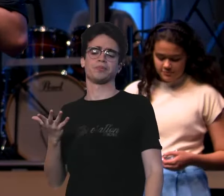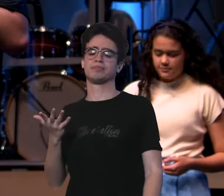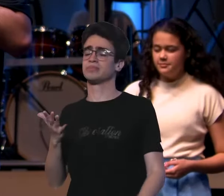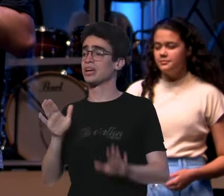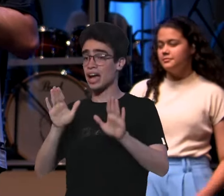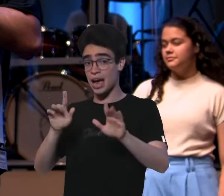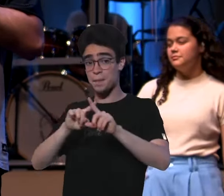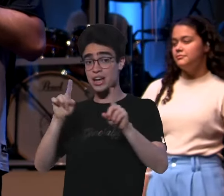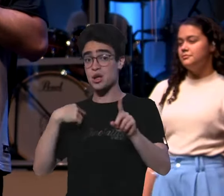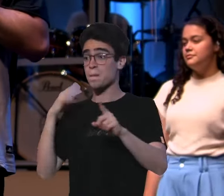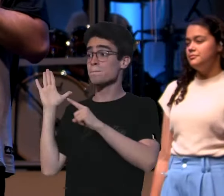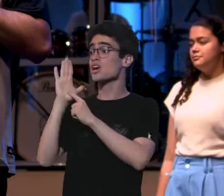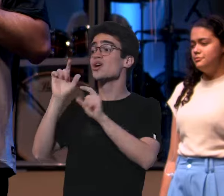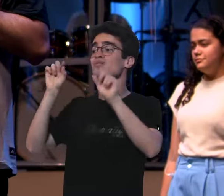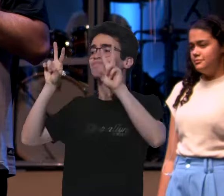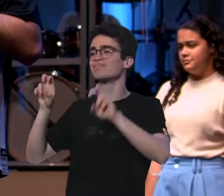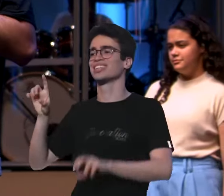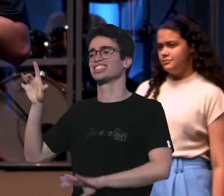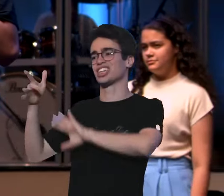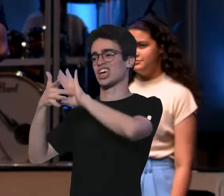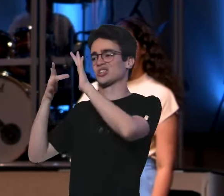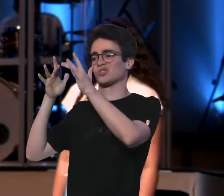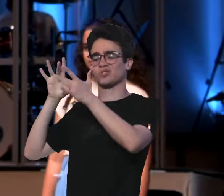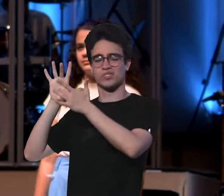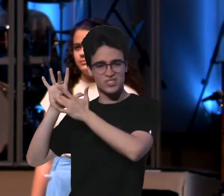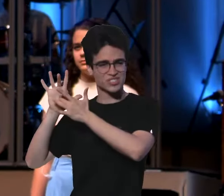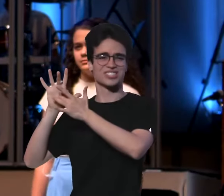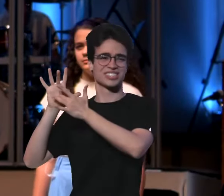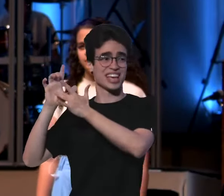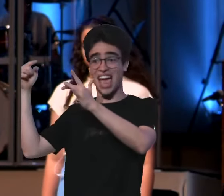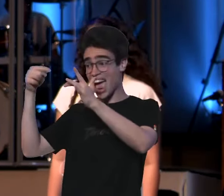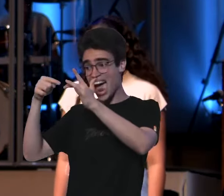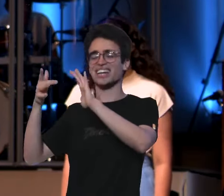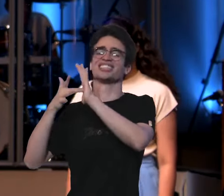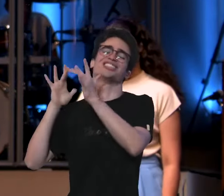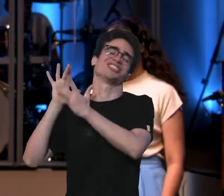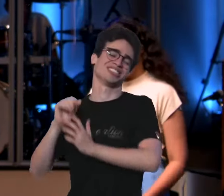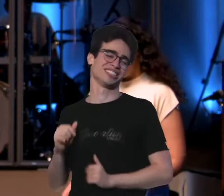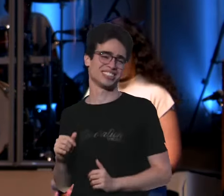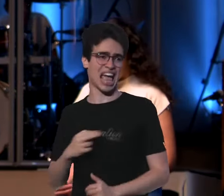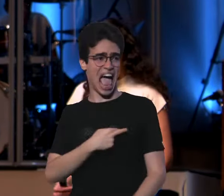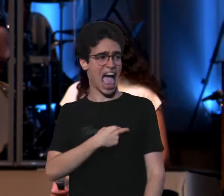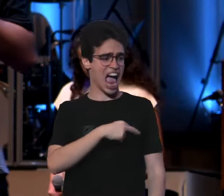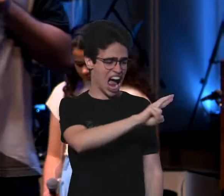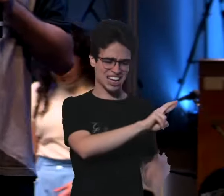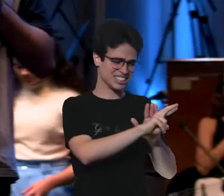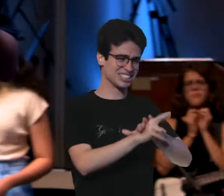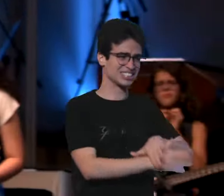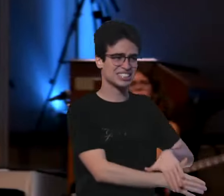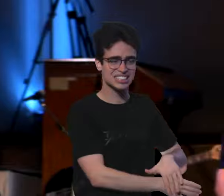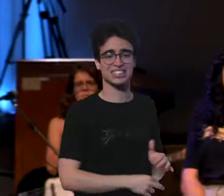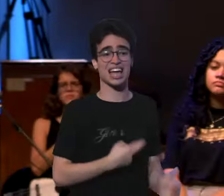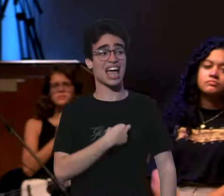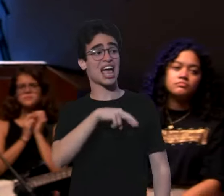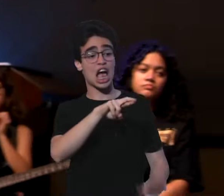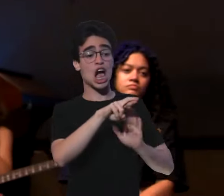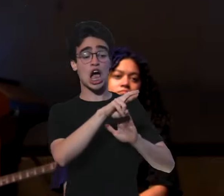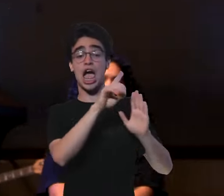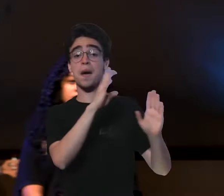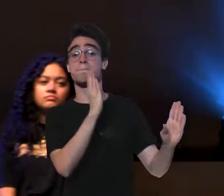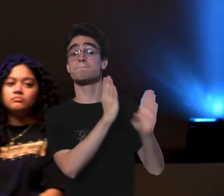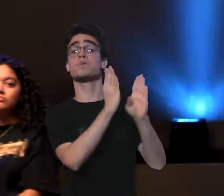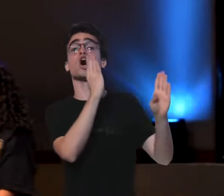mas eu vim te apresentar Jesus. Não tem a ver com religião. A religião é um meio que a